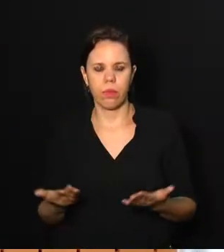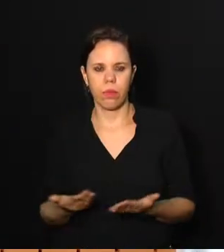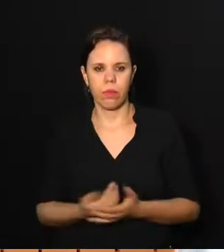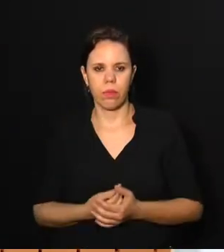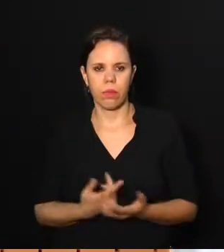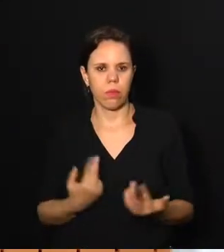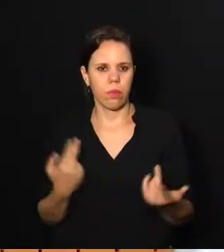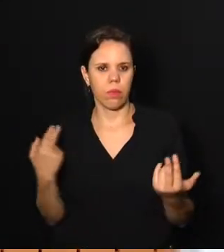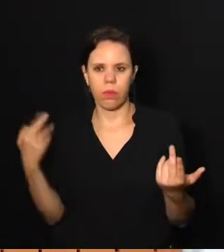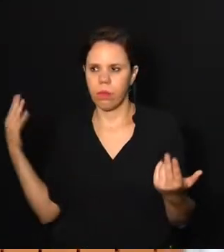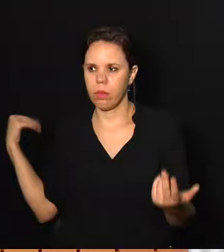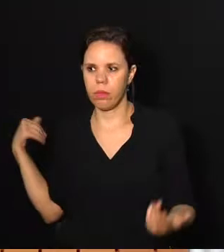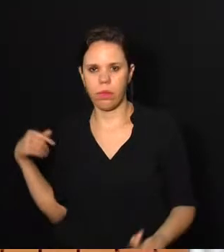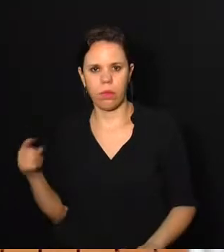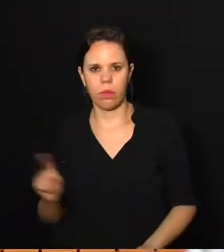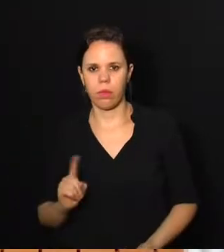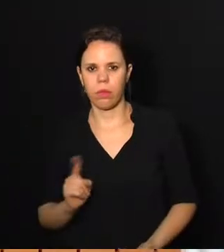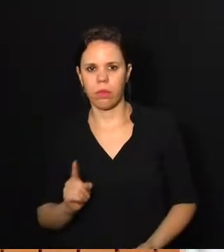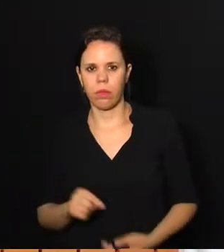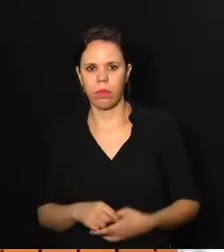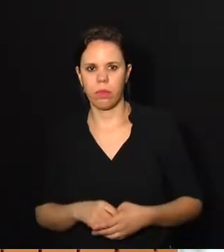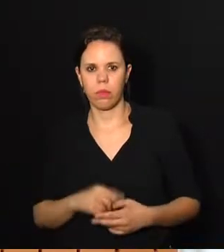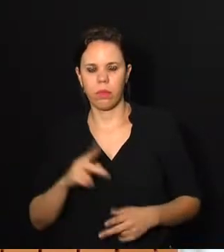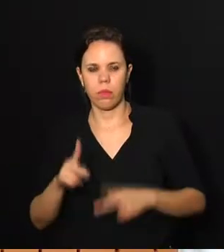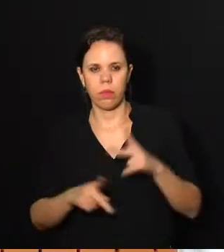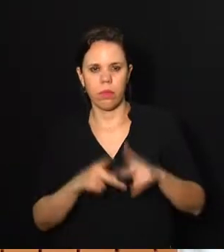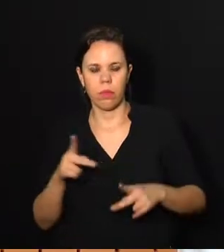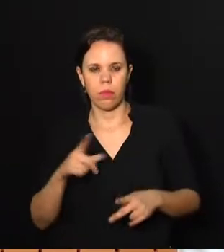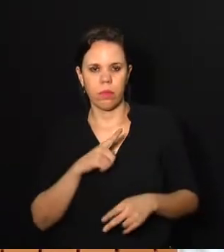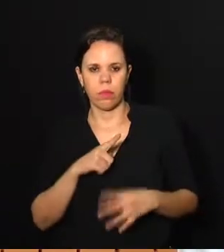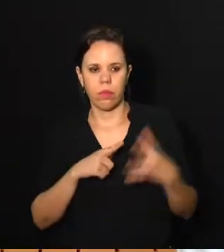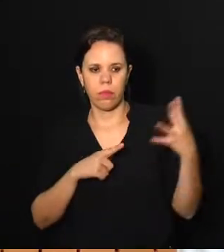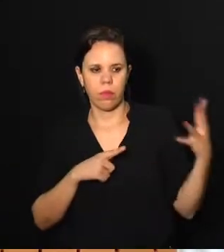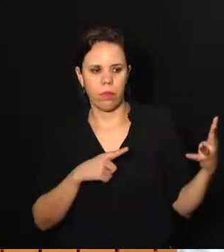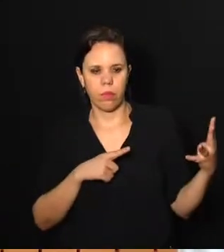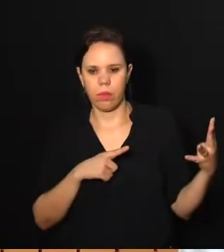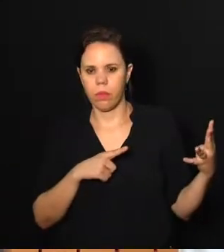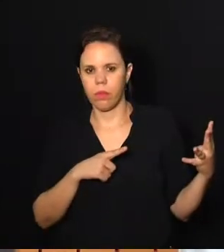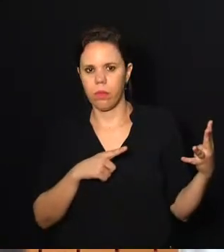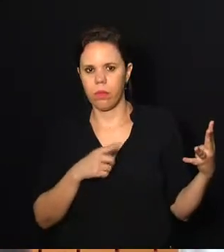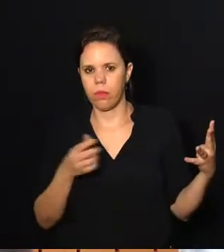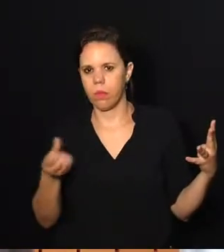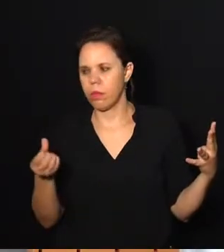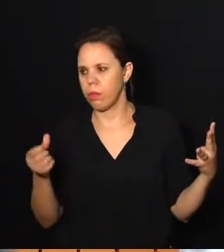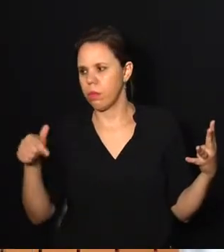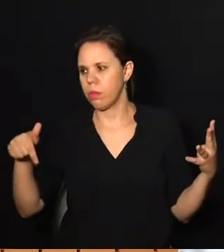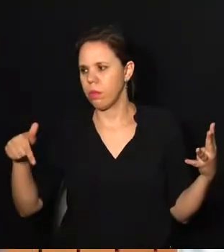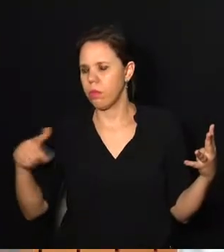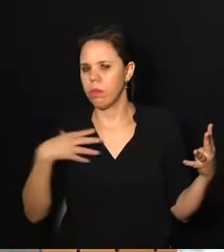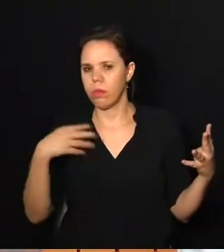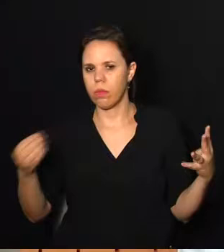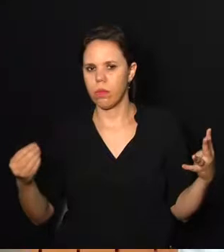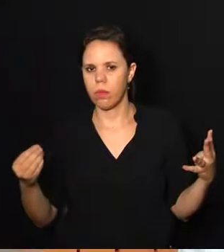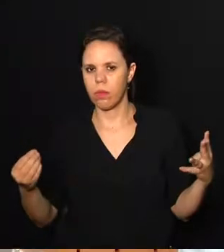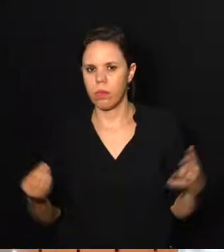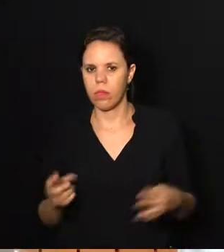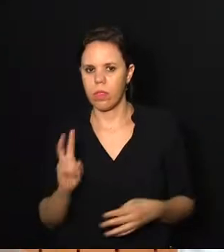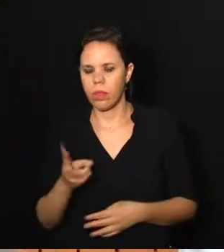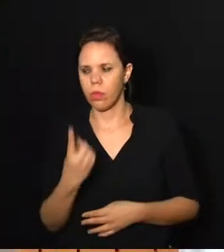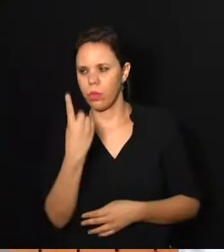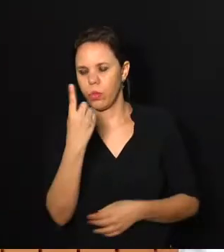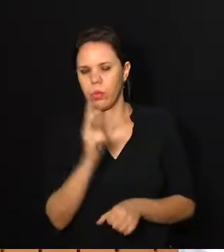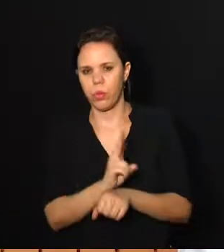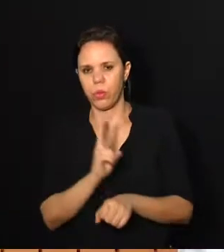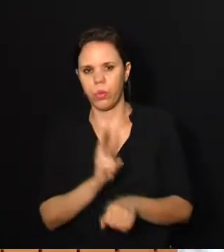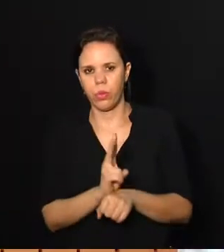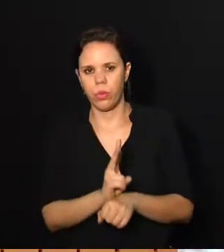mais como antigamente, onde as pessoas tinham 4, 5, 6, 7 filhos e sempre um ficava para